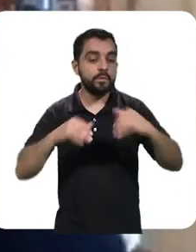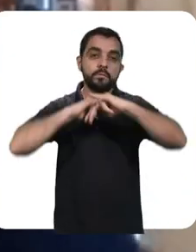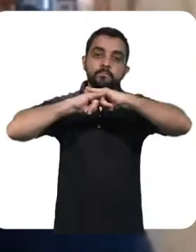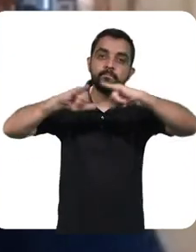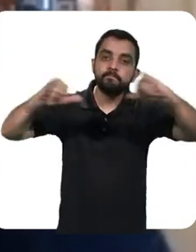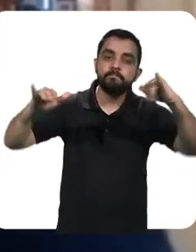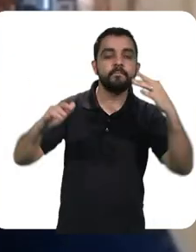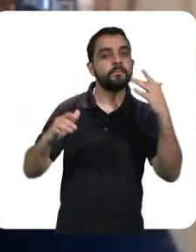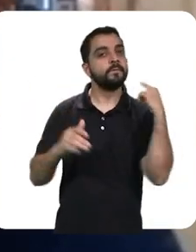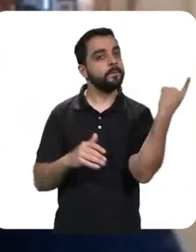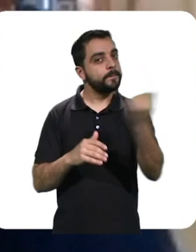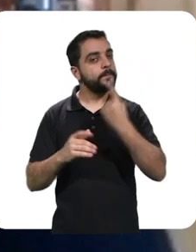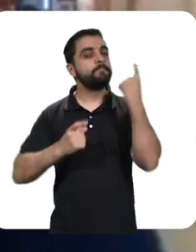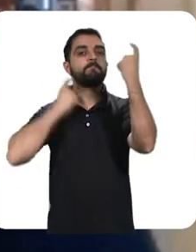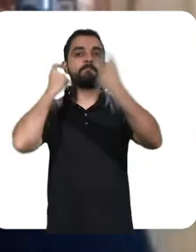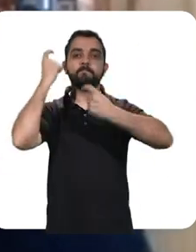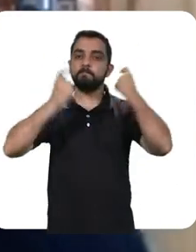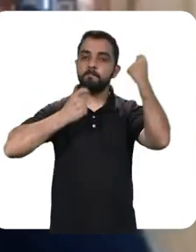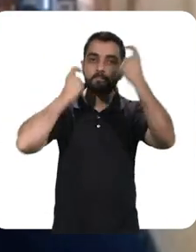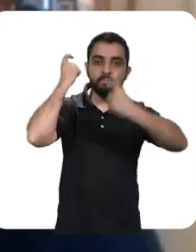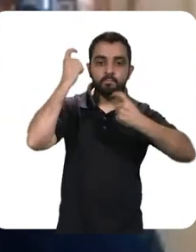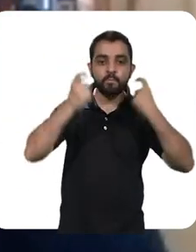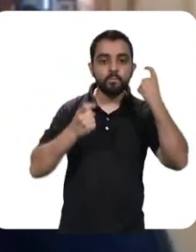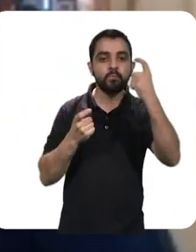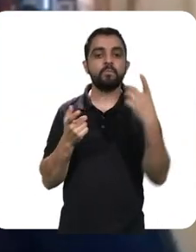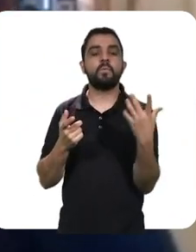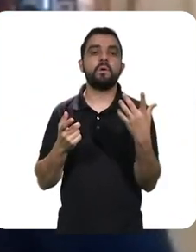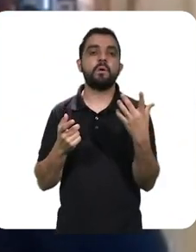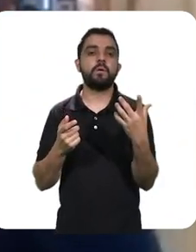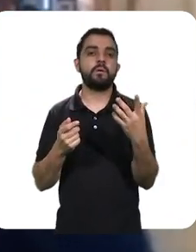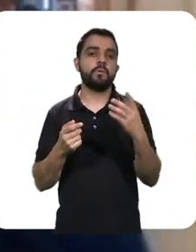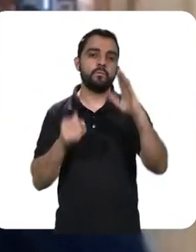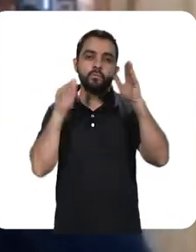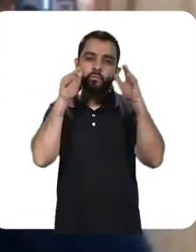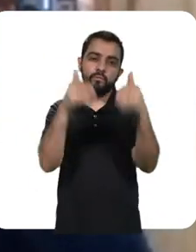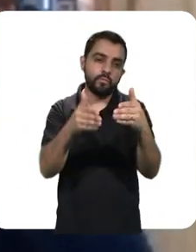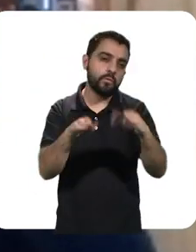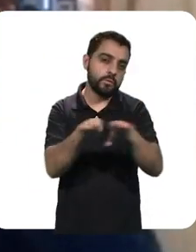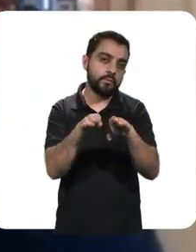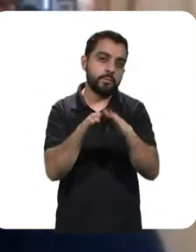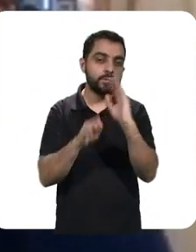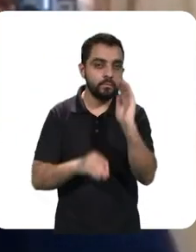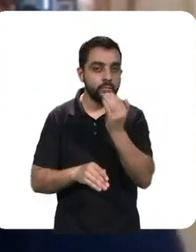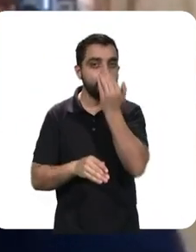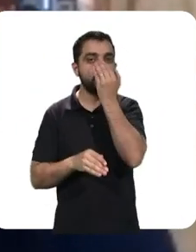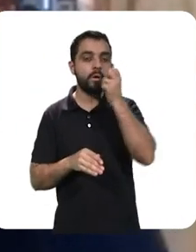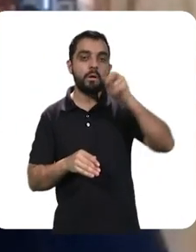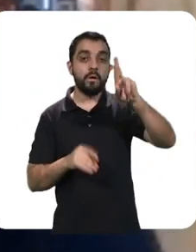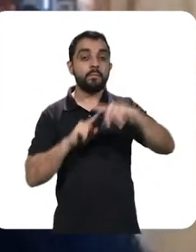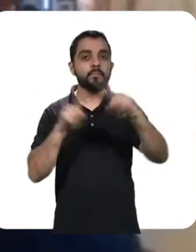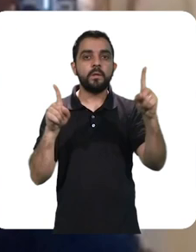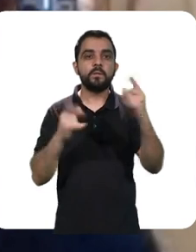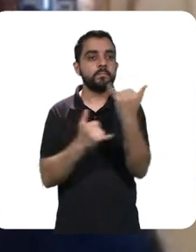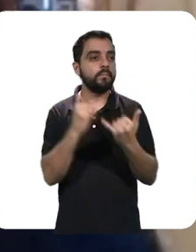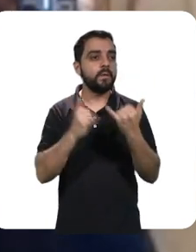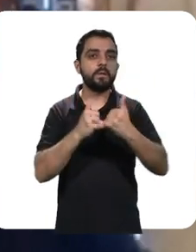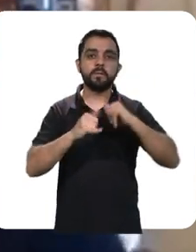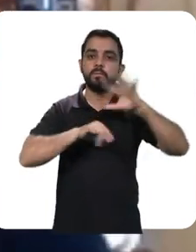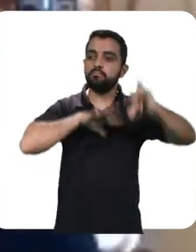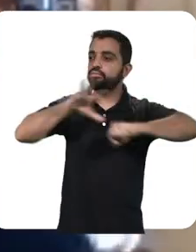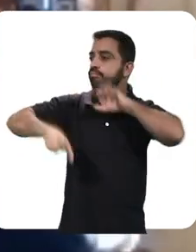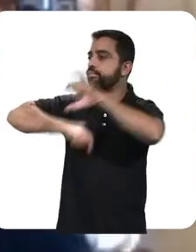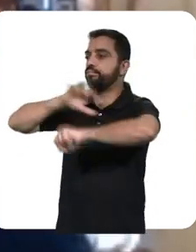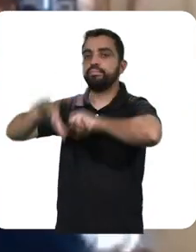todos, preocupados. Ele destaca muito a questão do respirador e, como você falou, é um canibalismo internacional, porque os